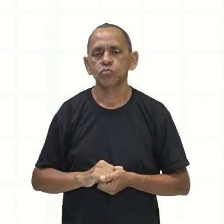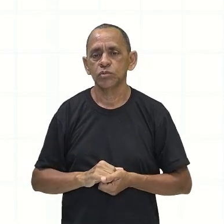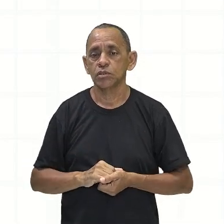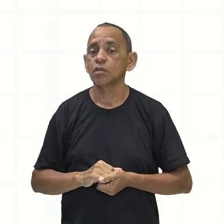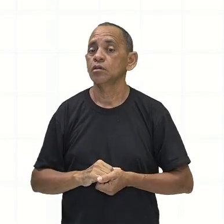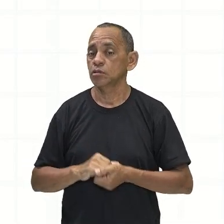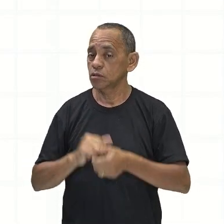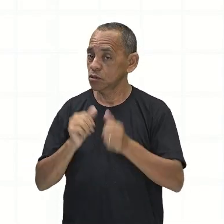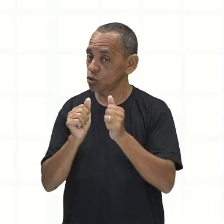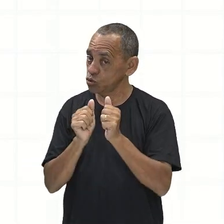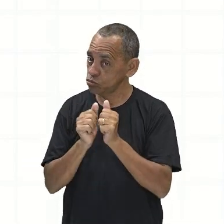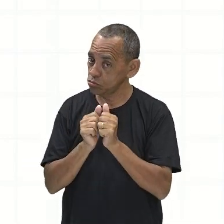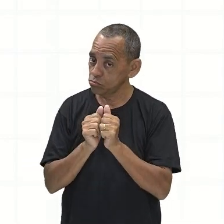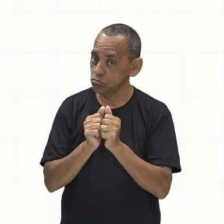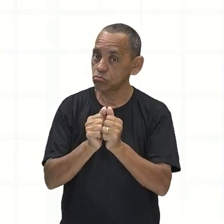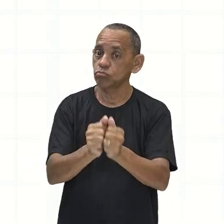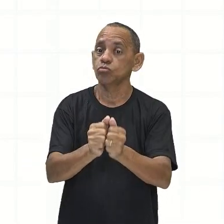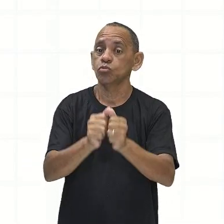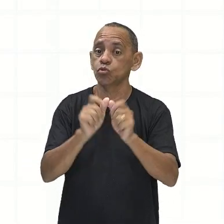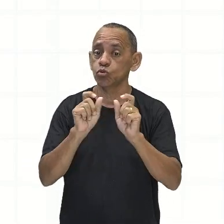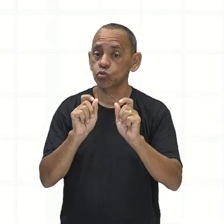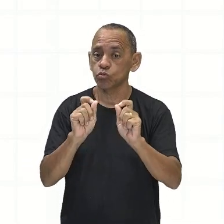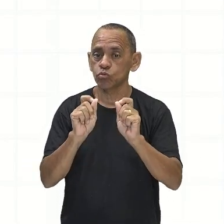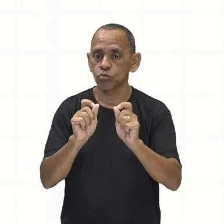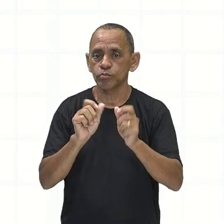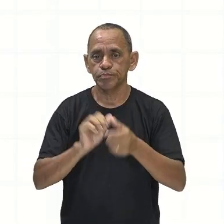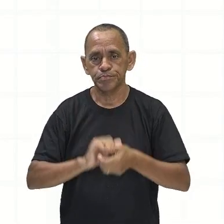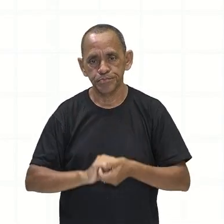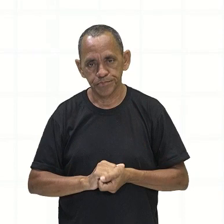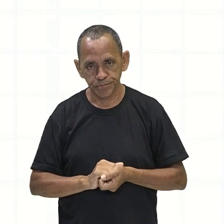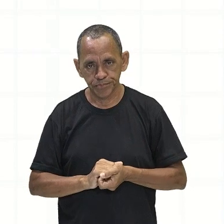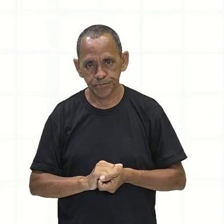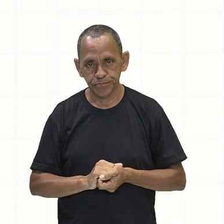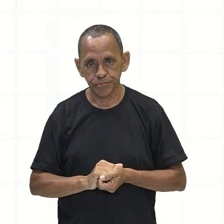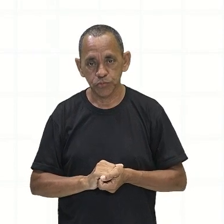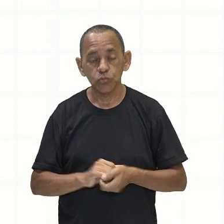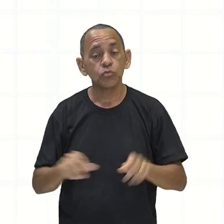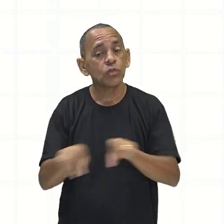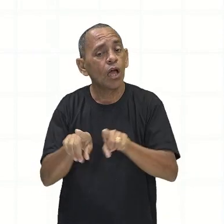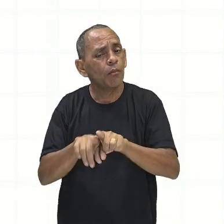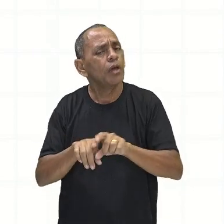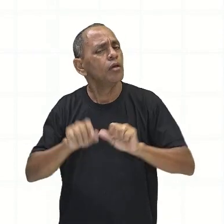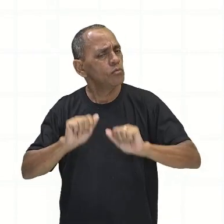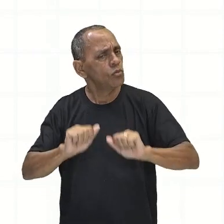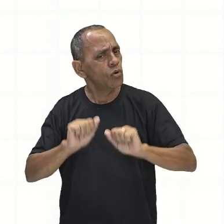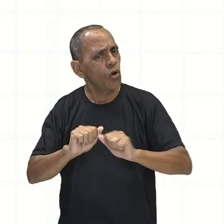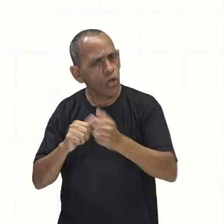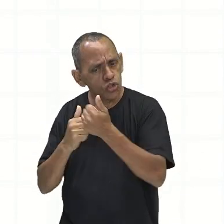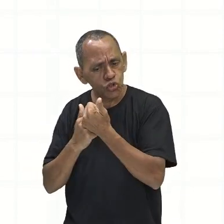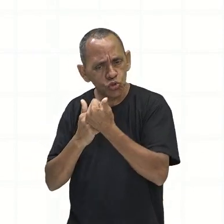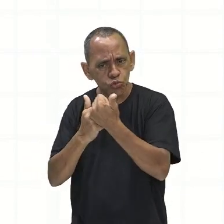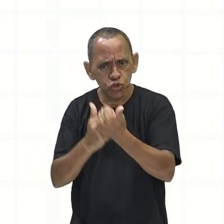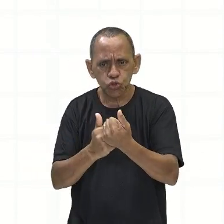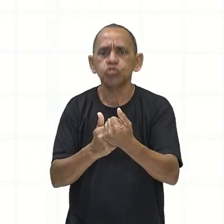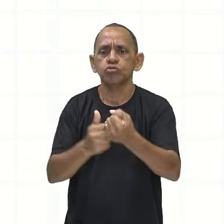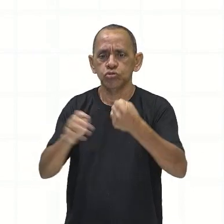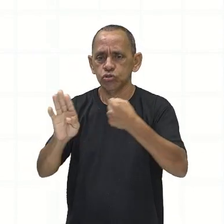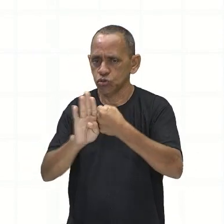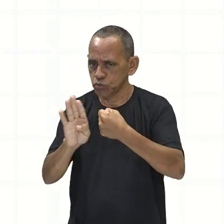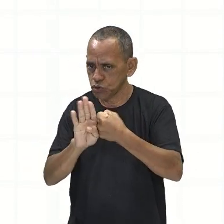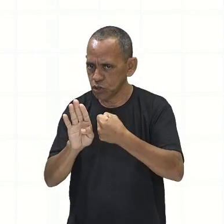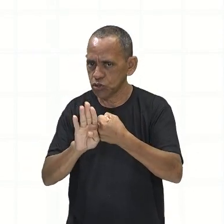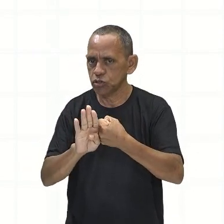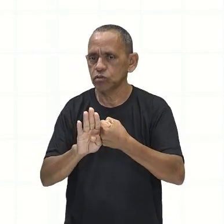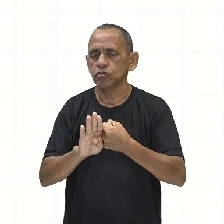aqui é importante, ó. Eles acompanham ou substituem os substantivos.